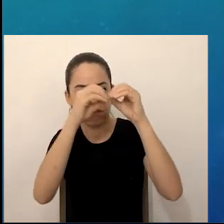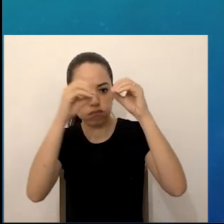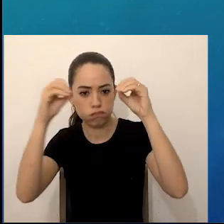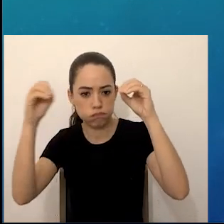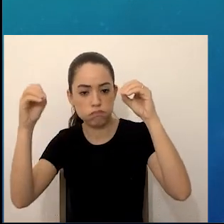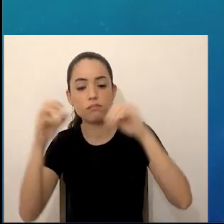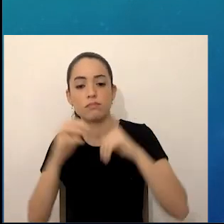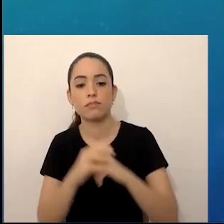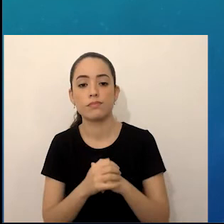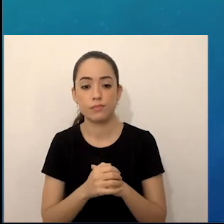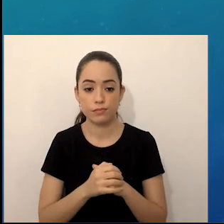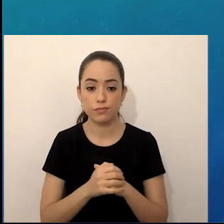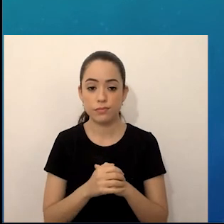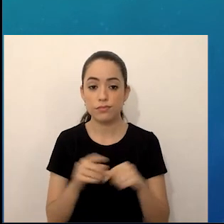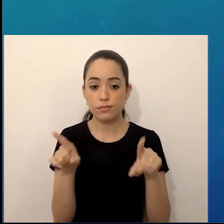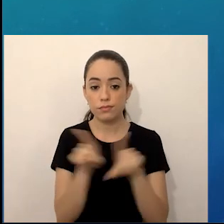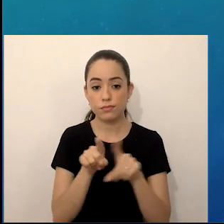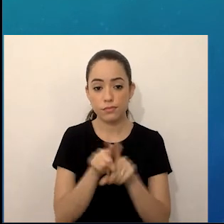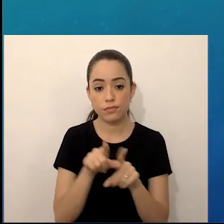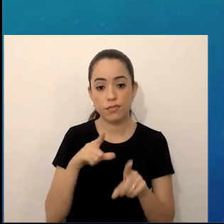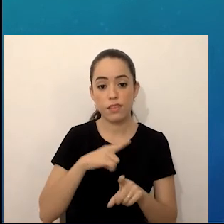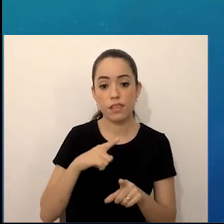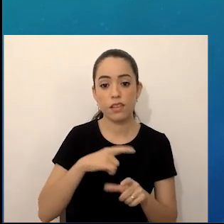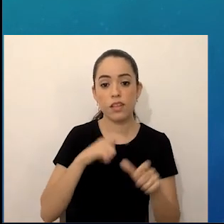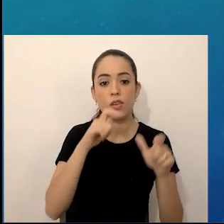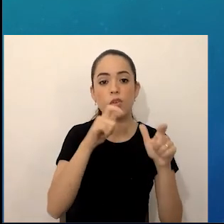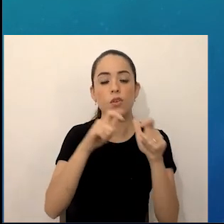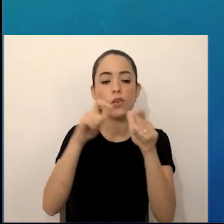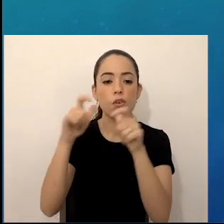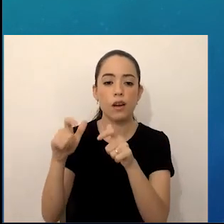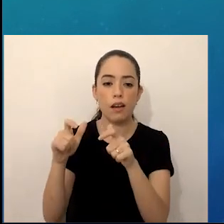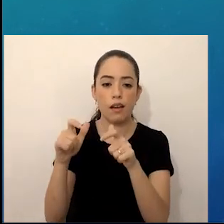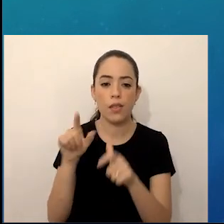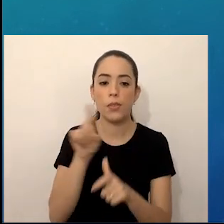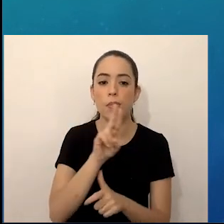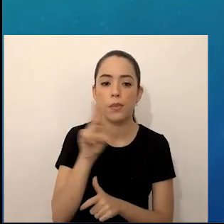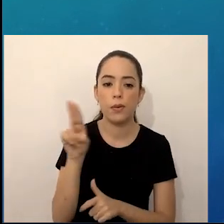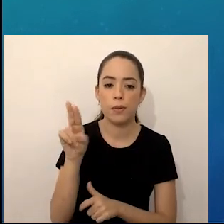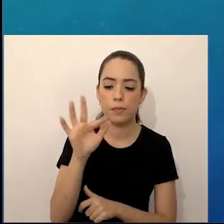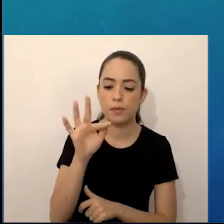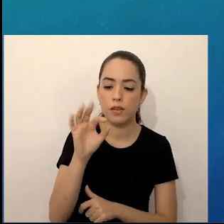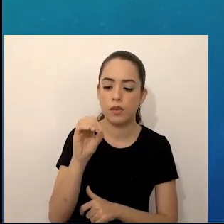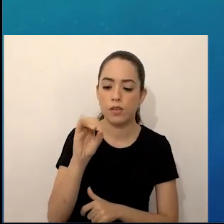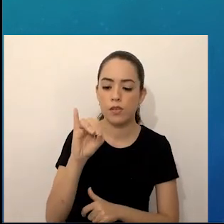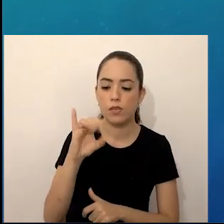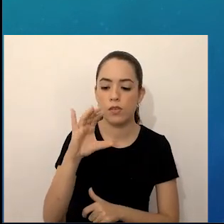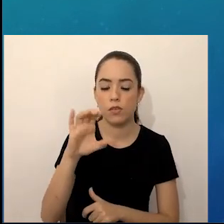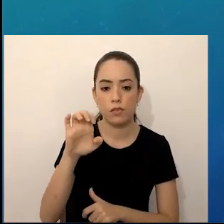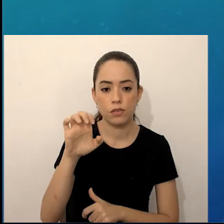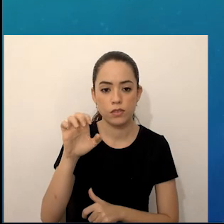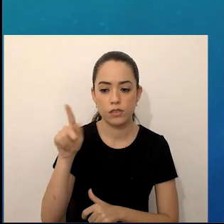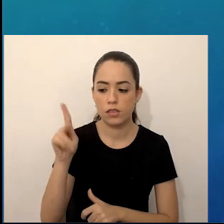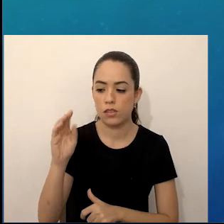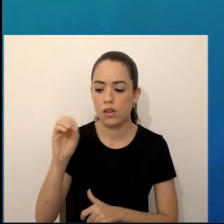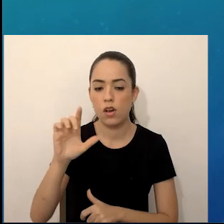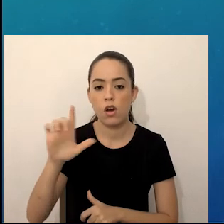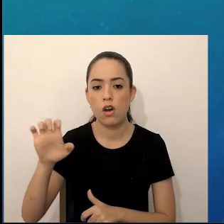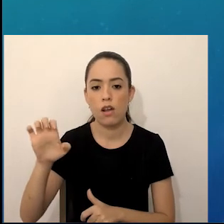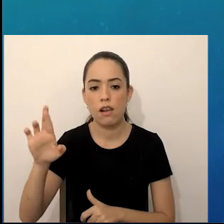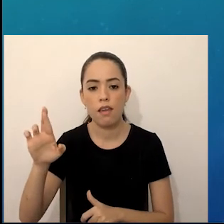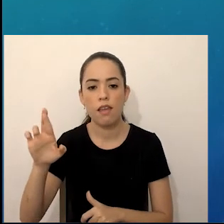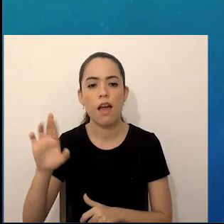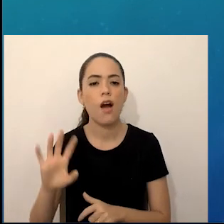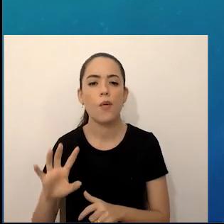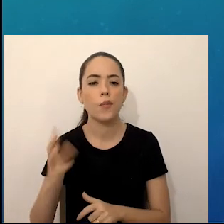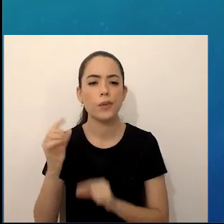A partir da região crescente, ou também denominada foice de Kohler, ocorrerá